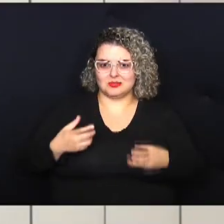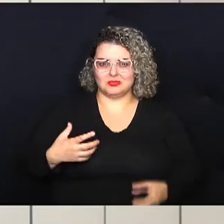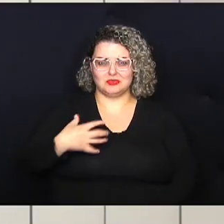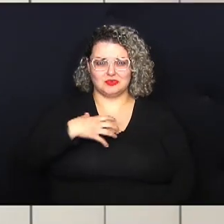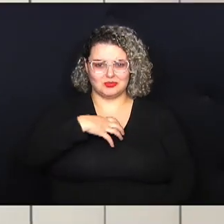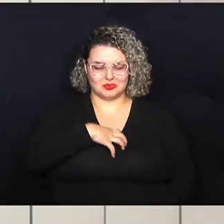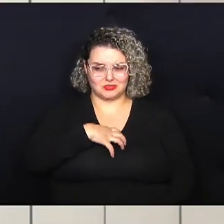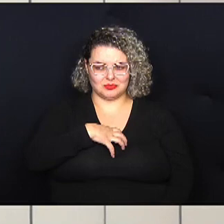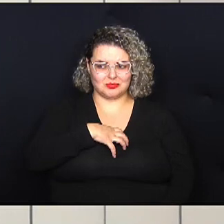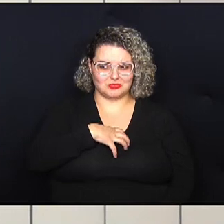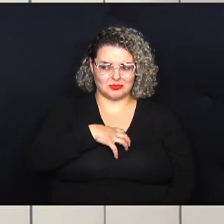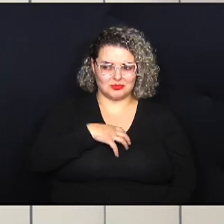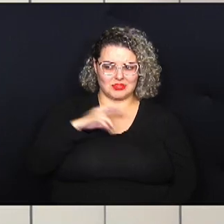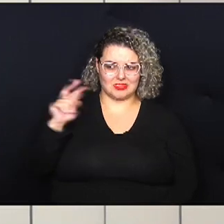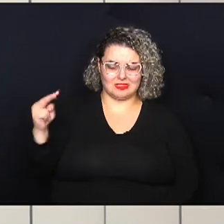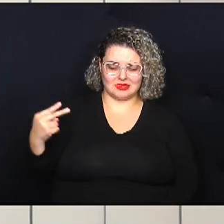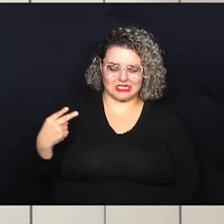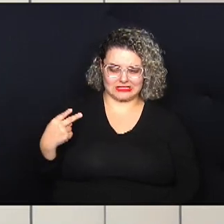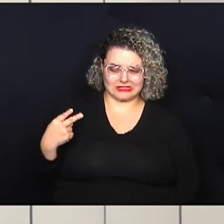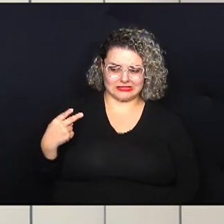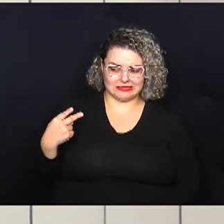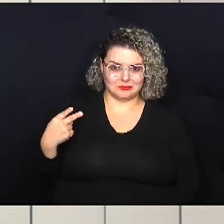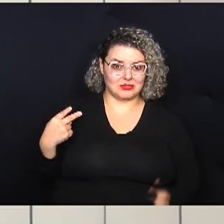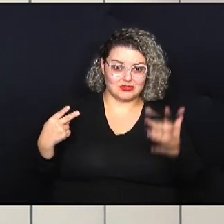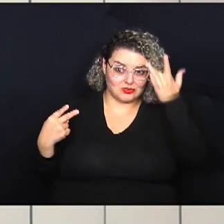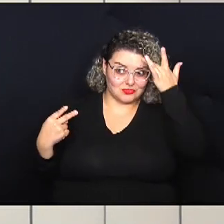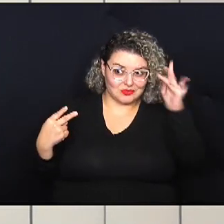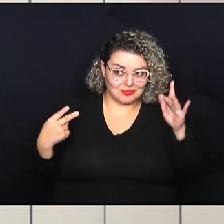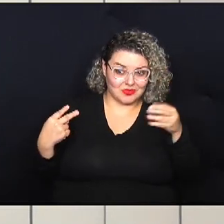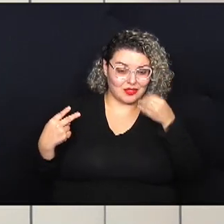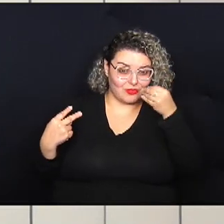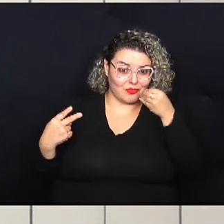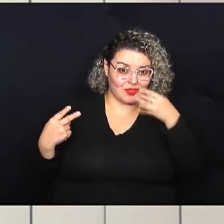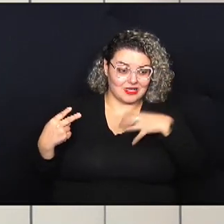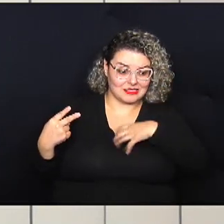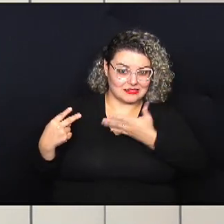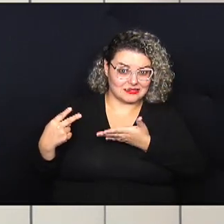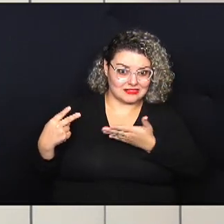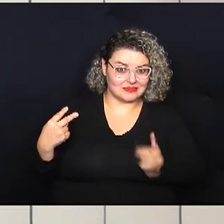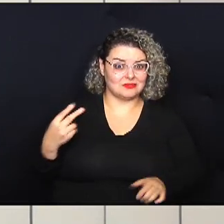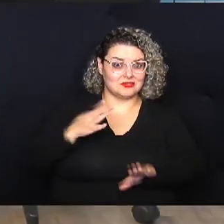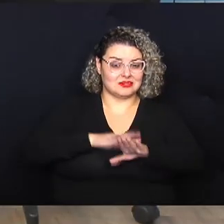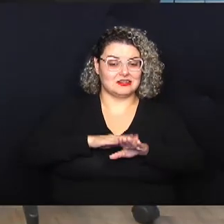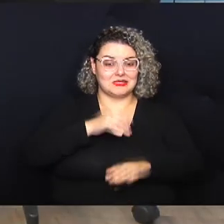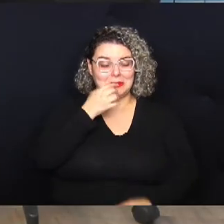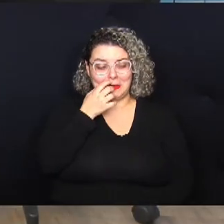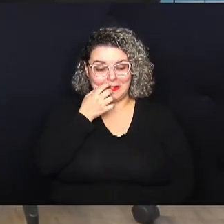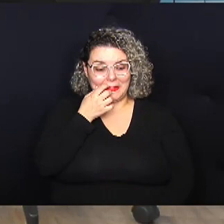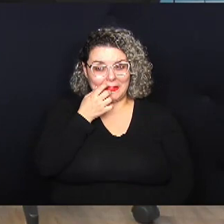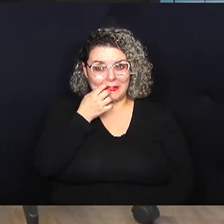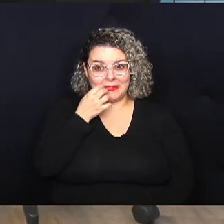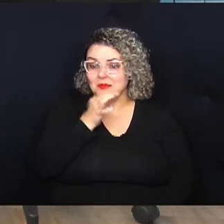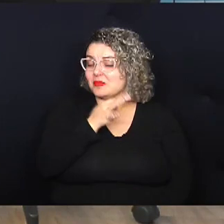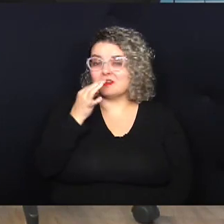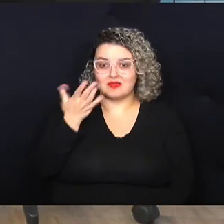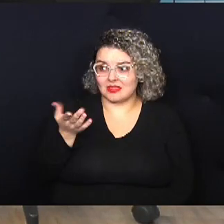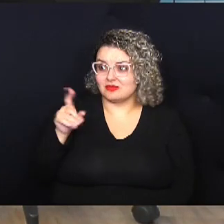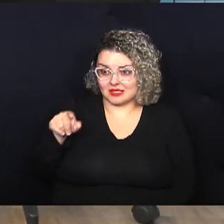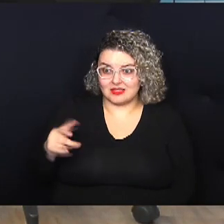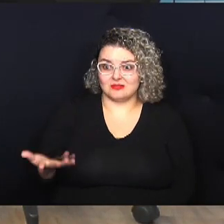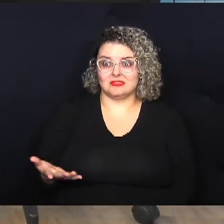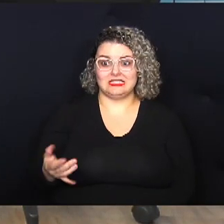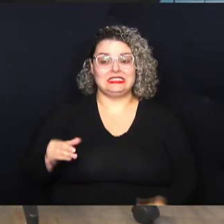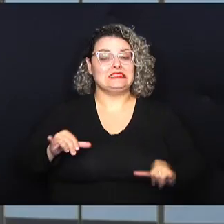outro te vê, mas que você nem imaginava que você era ou agiria daquela forma. Exato, perfeito. É isso mesmo. É